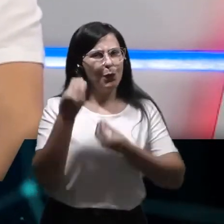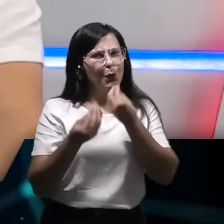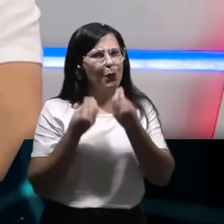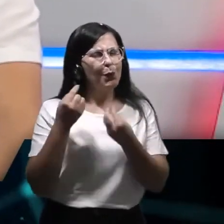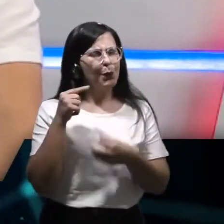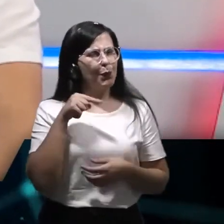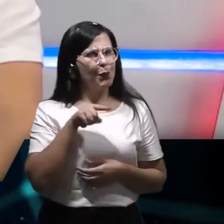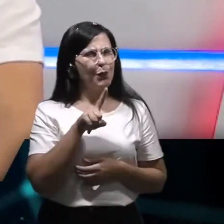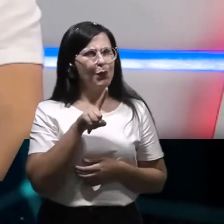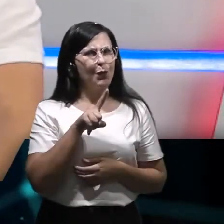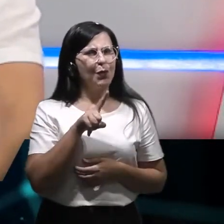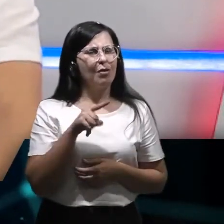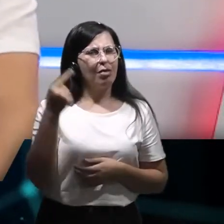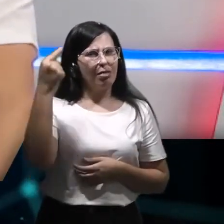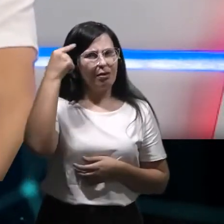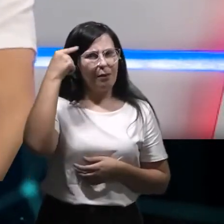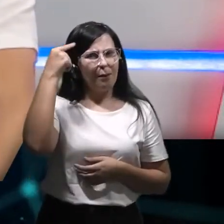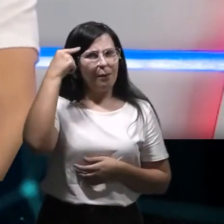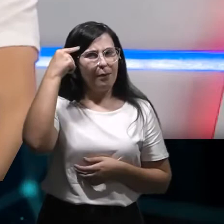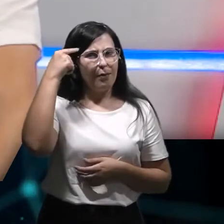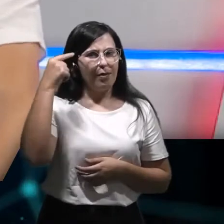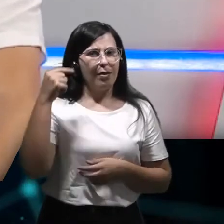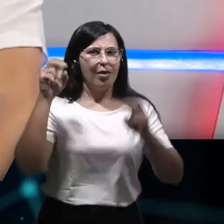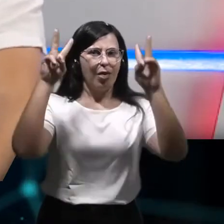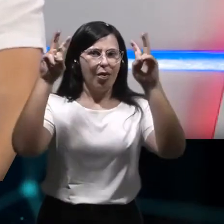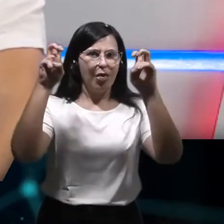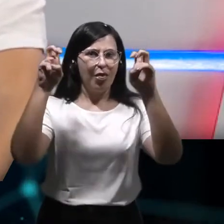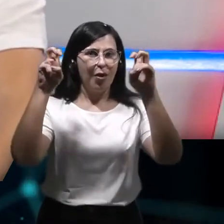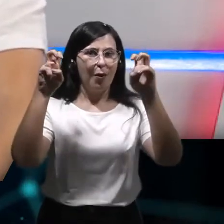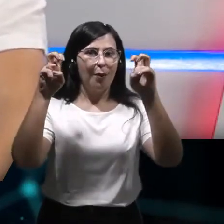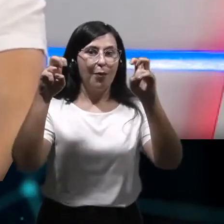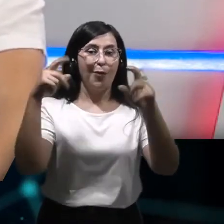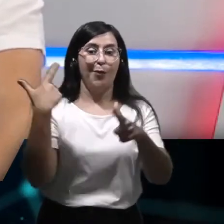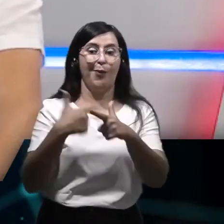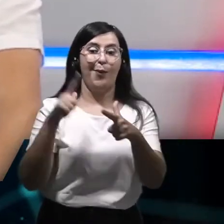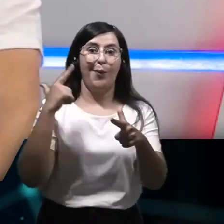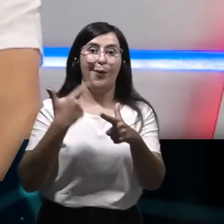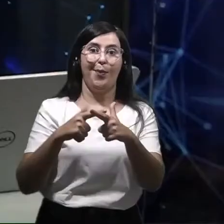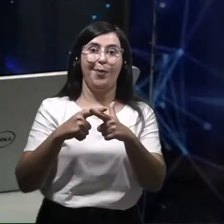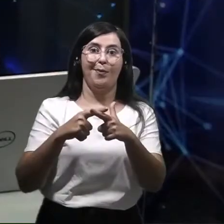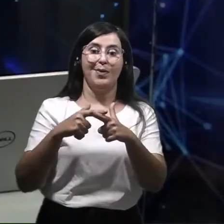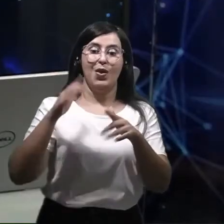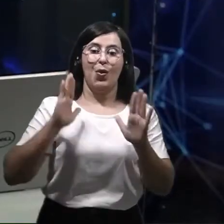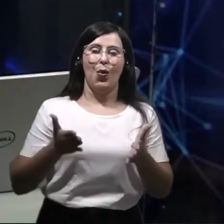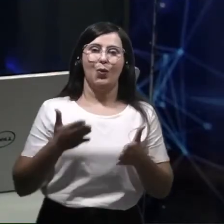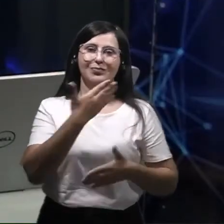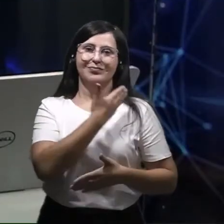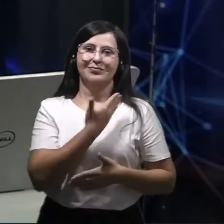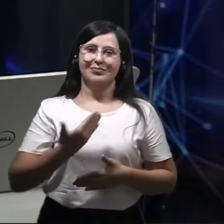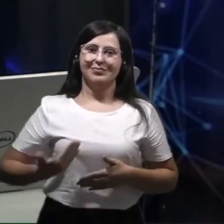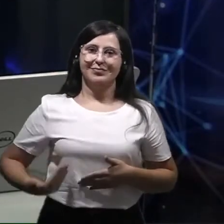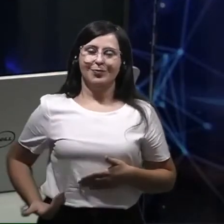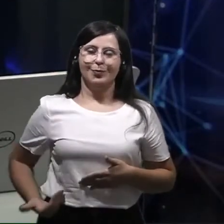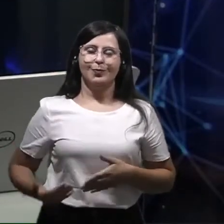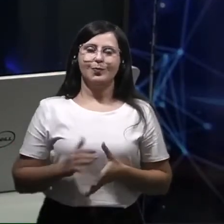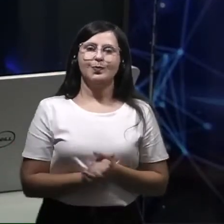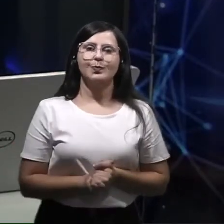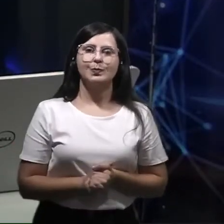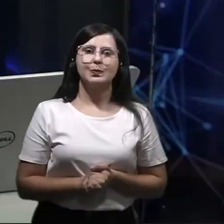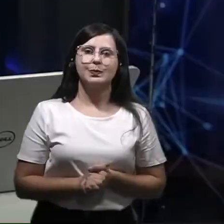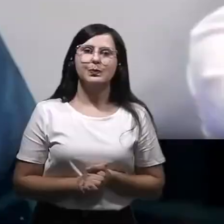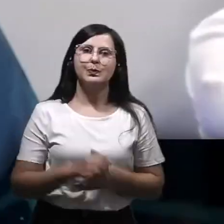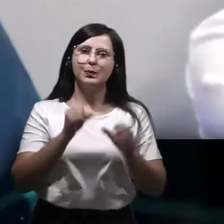posiciona em relação aos recorrentes escândalos desse desgoverno? Candidato Josivaldo dispõe de 1 minuto para a